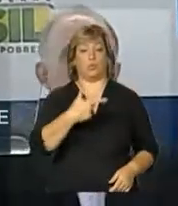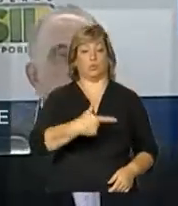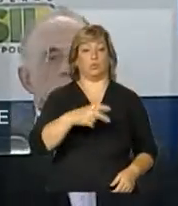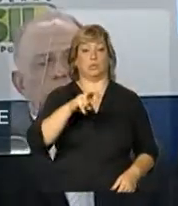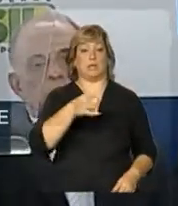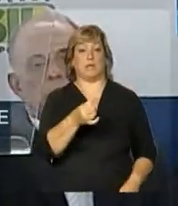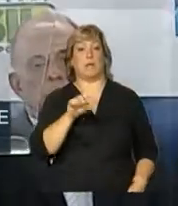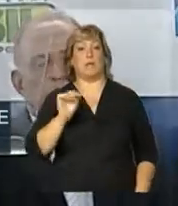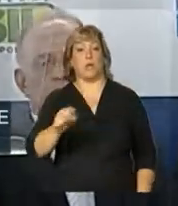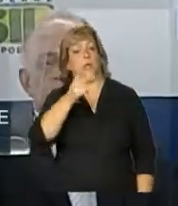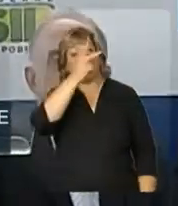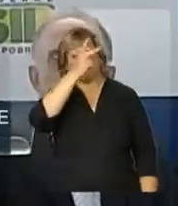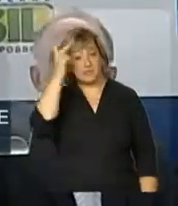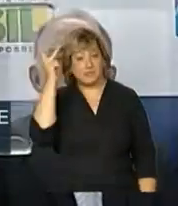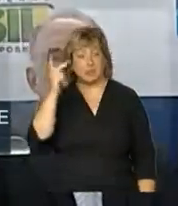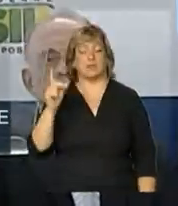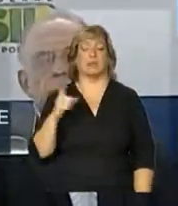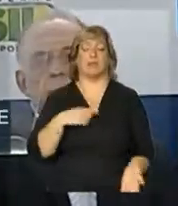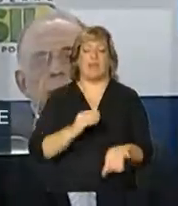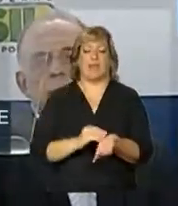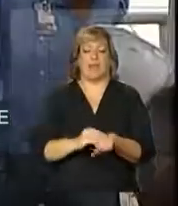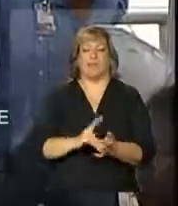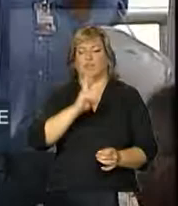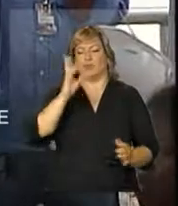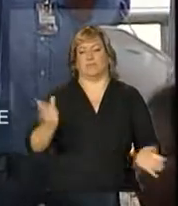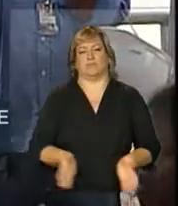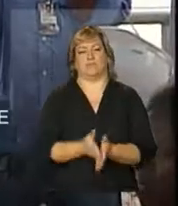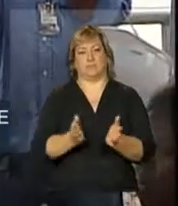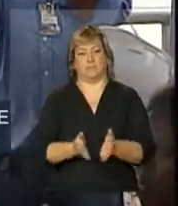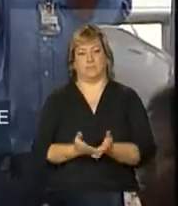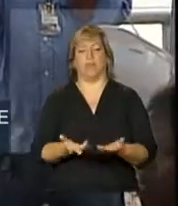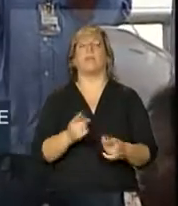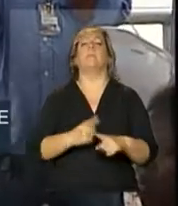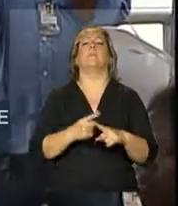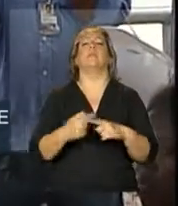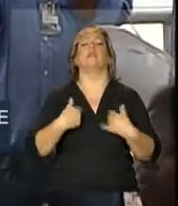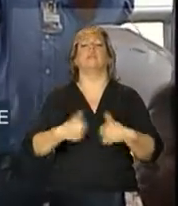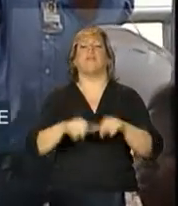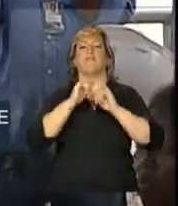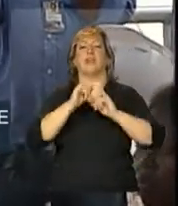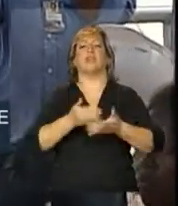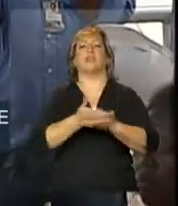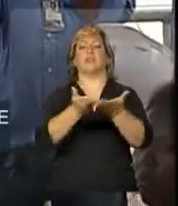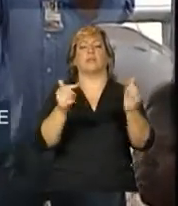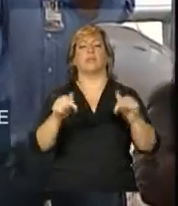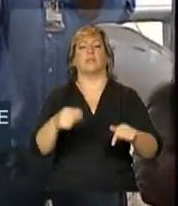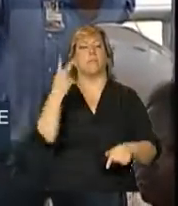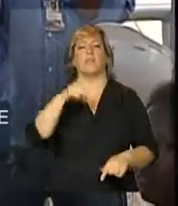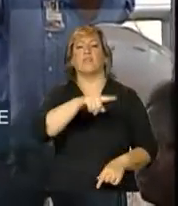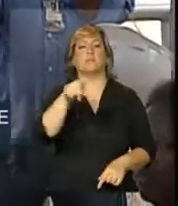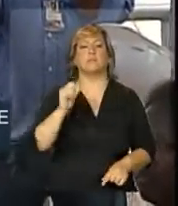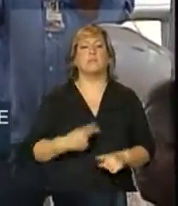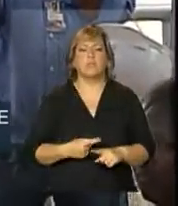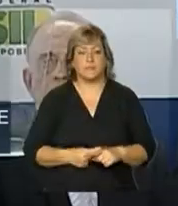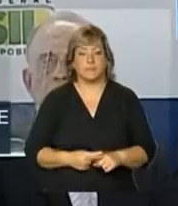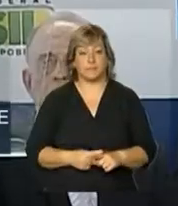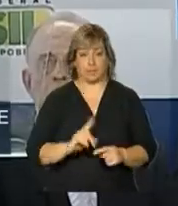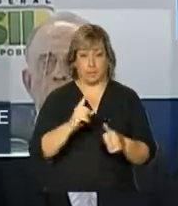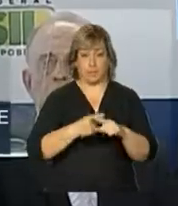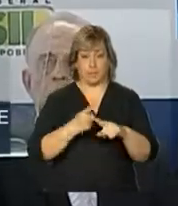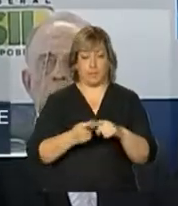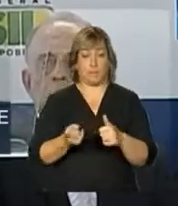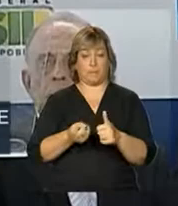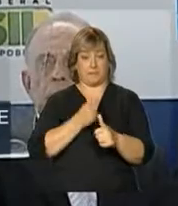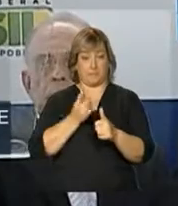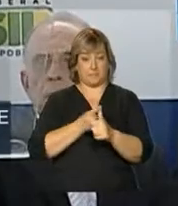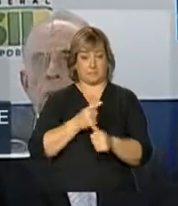mil pessoas na extrema pobreza. Por que que eu estou dizendo isso para vocês? Porque, primeiro,